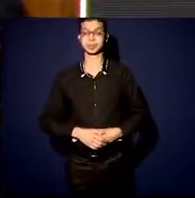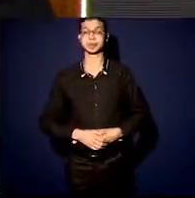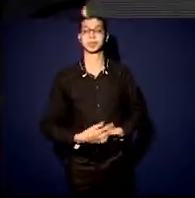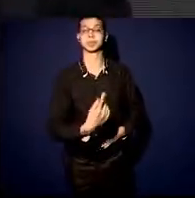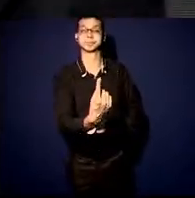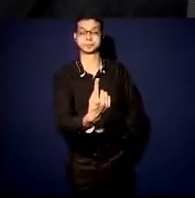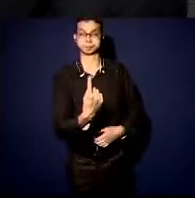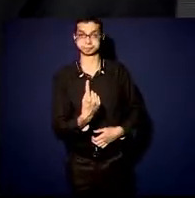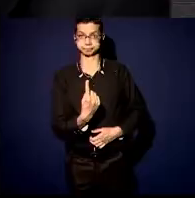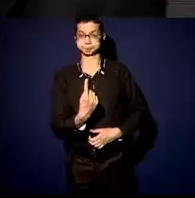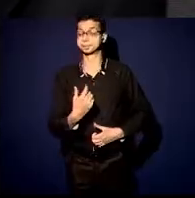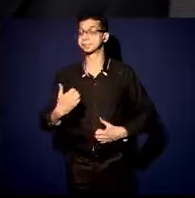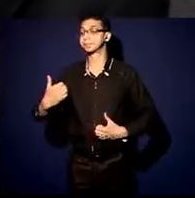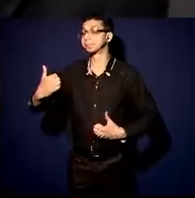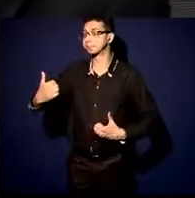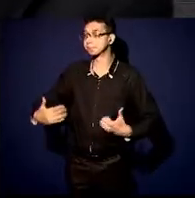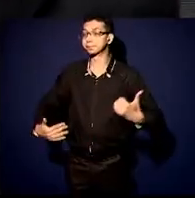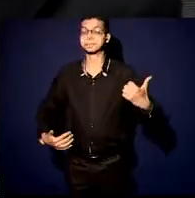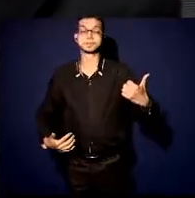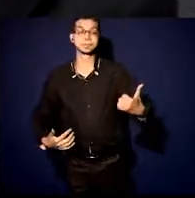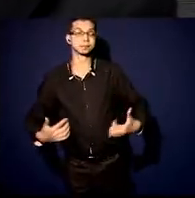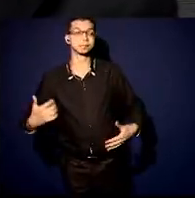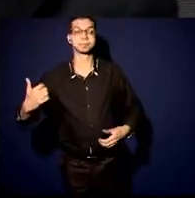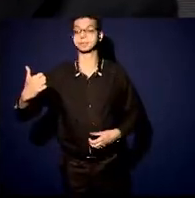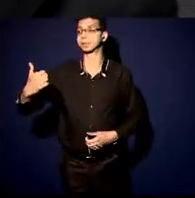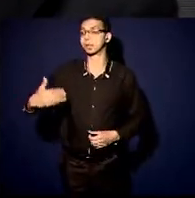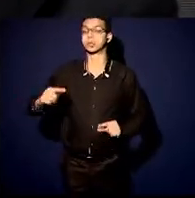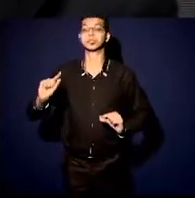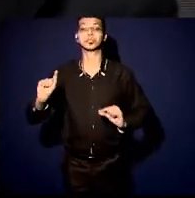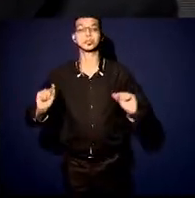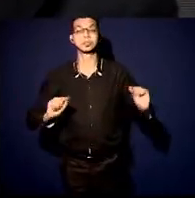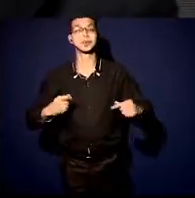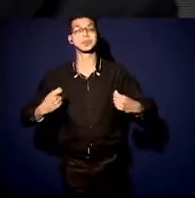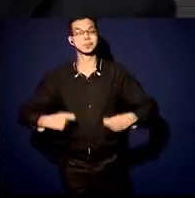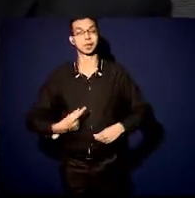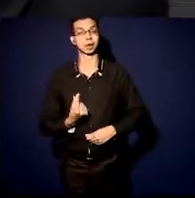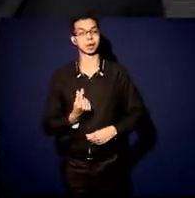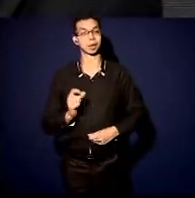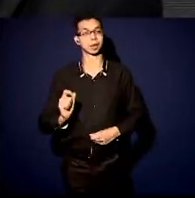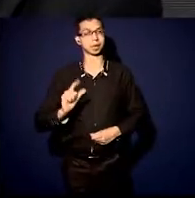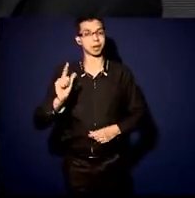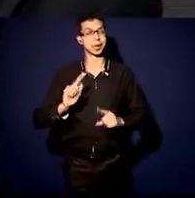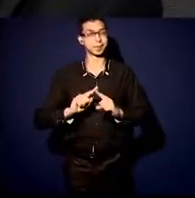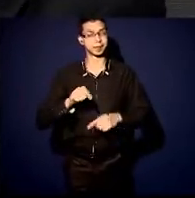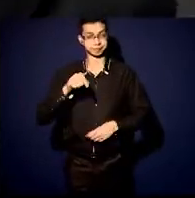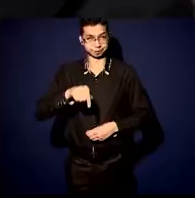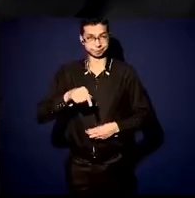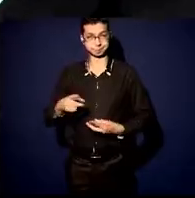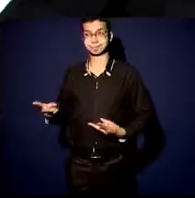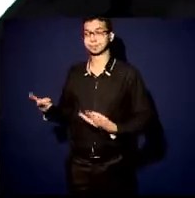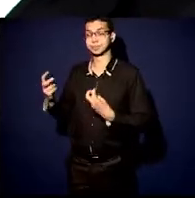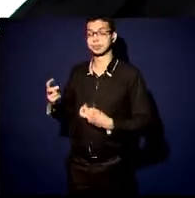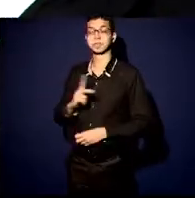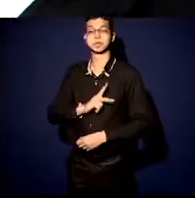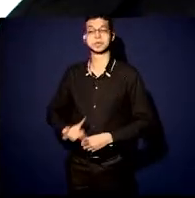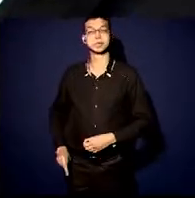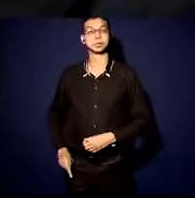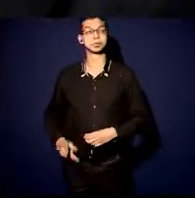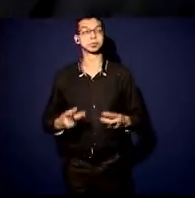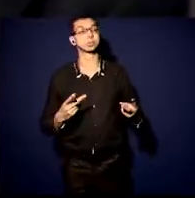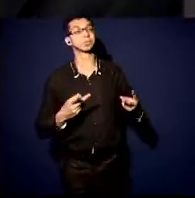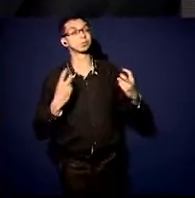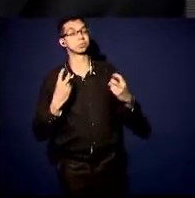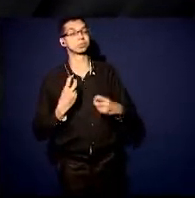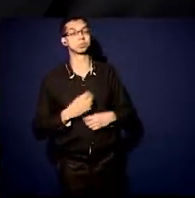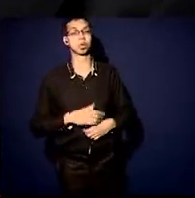o meu tal por isso que a gasolina mas ele percebeu que o presidente não tava ouvindo que tava tirado com aquela